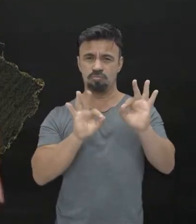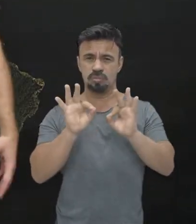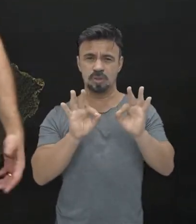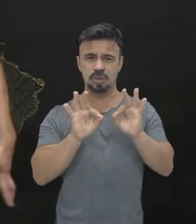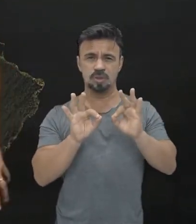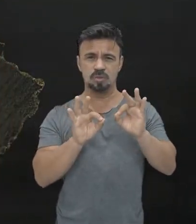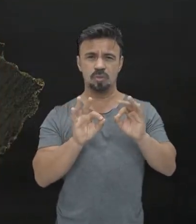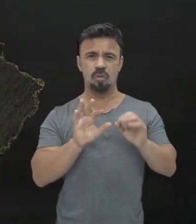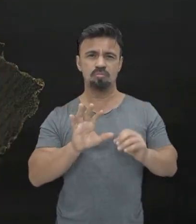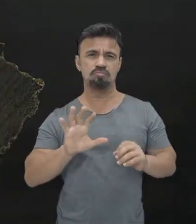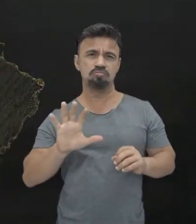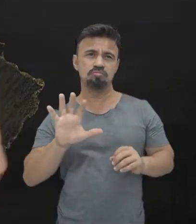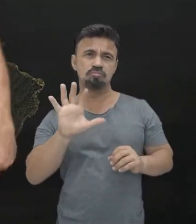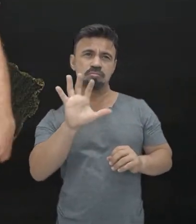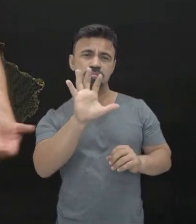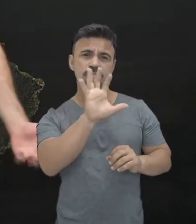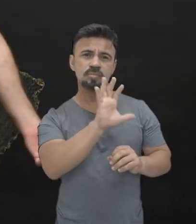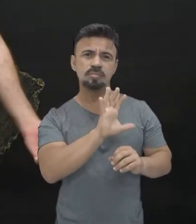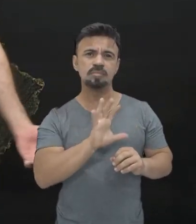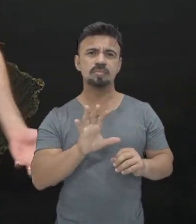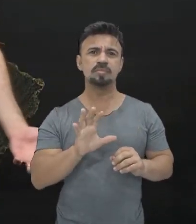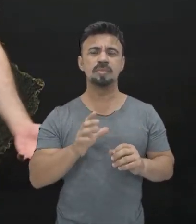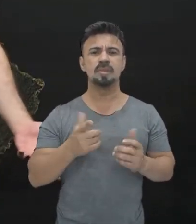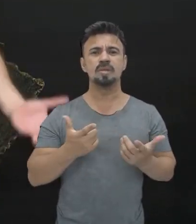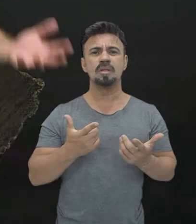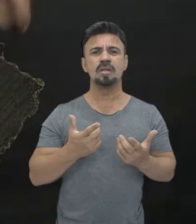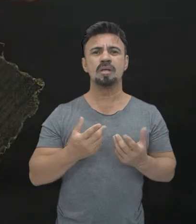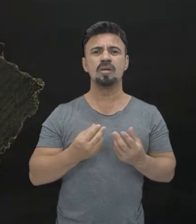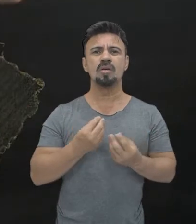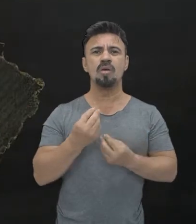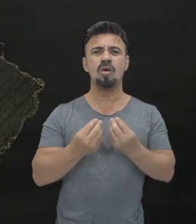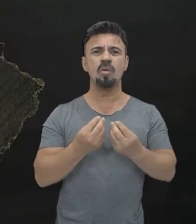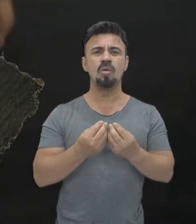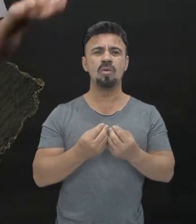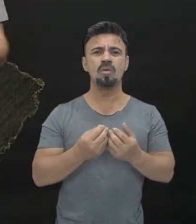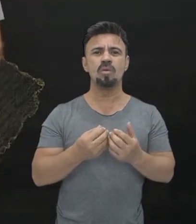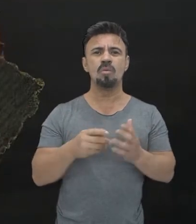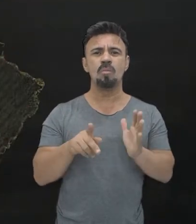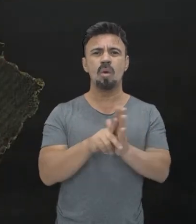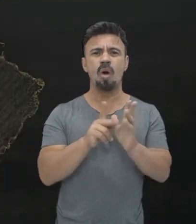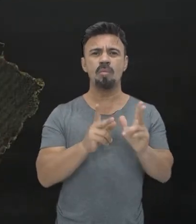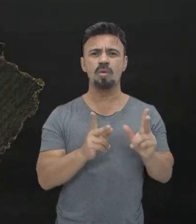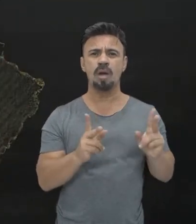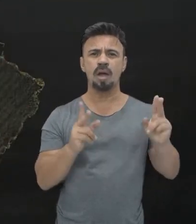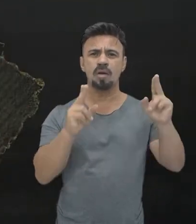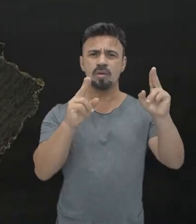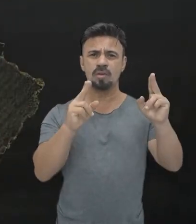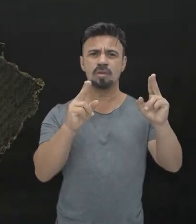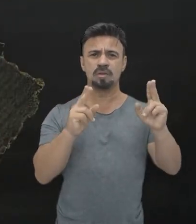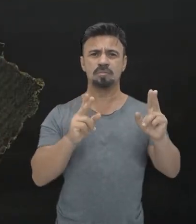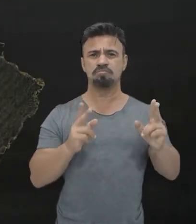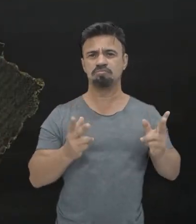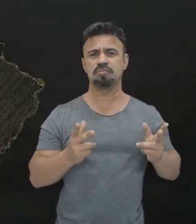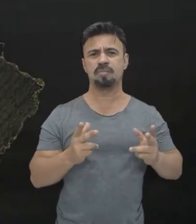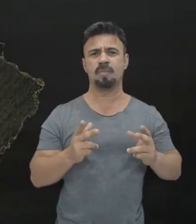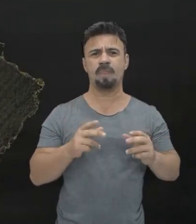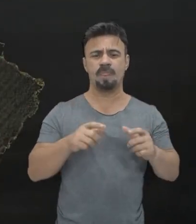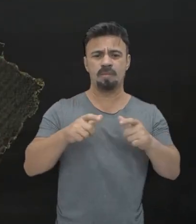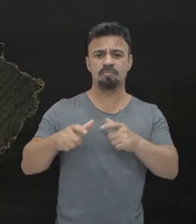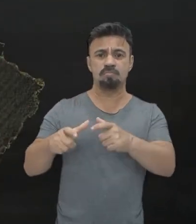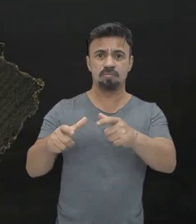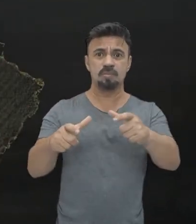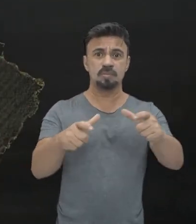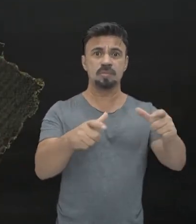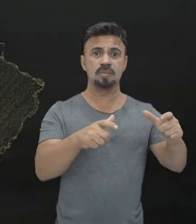do continente americano definiu foi um critério do próprio recorte da parte física do